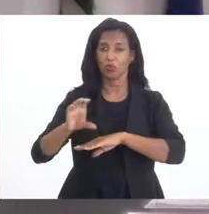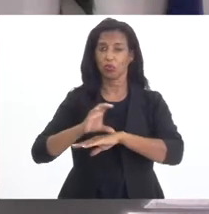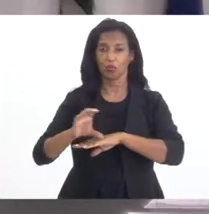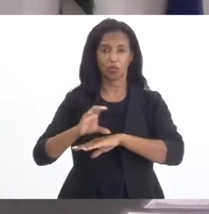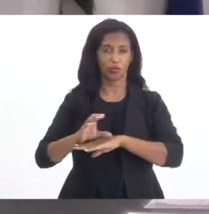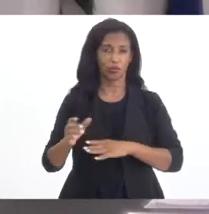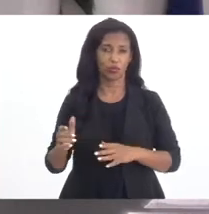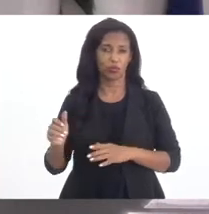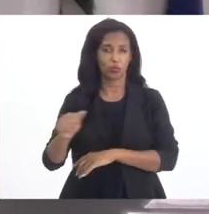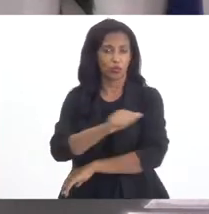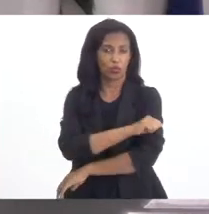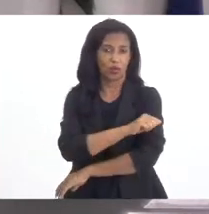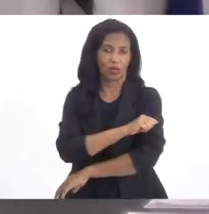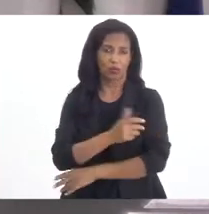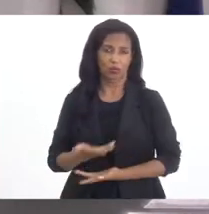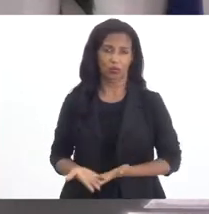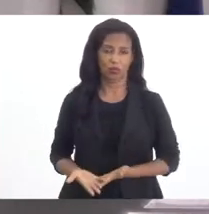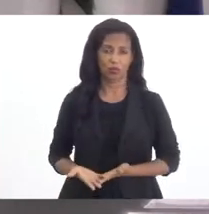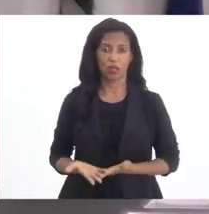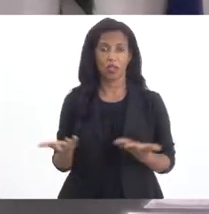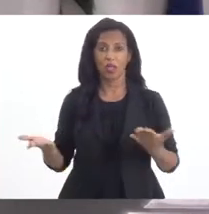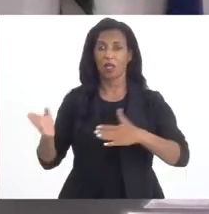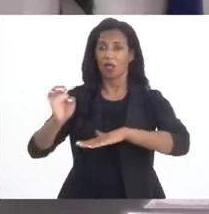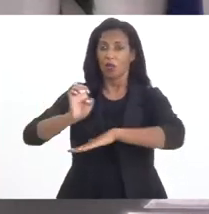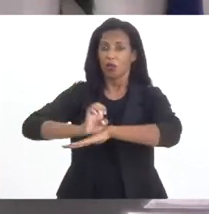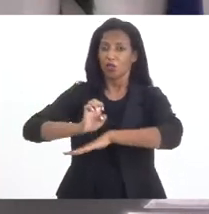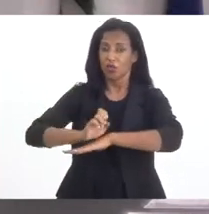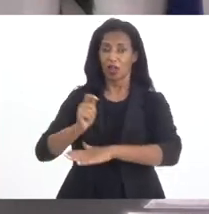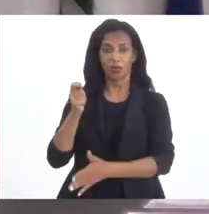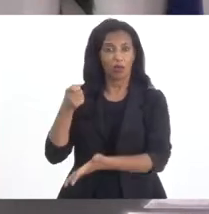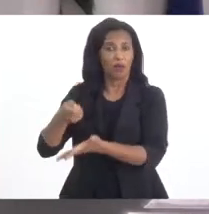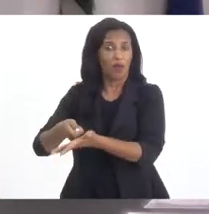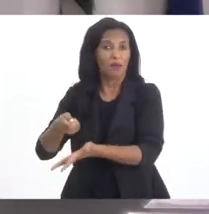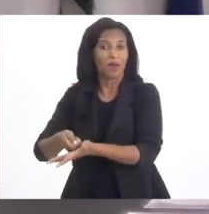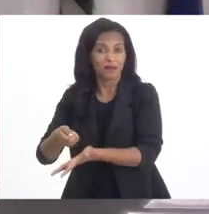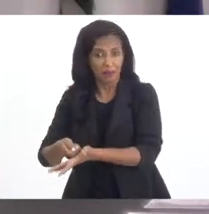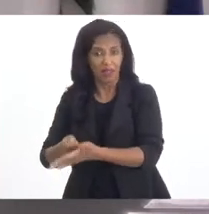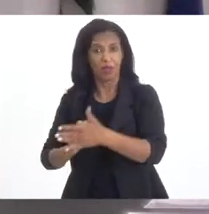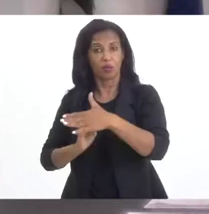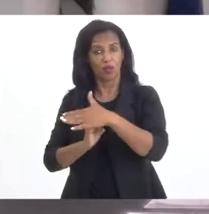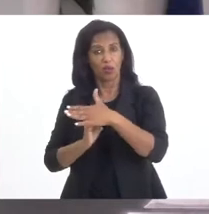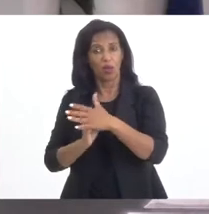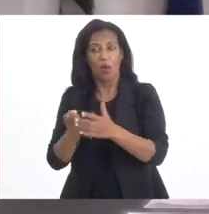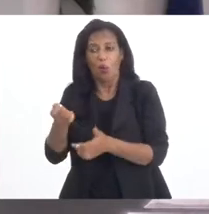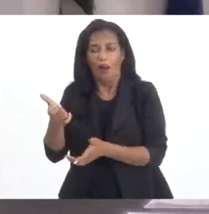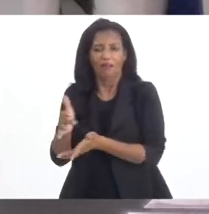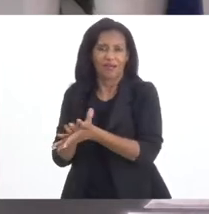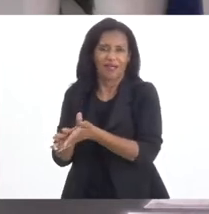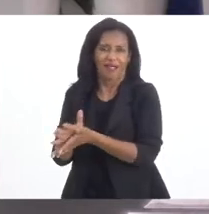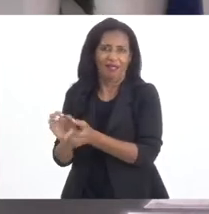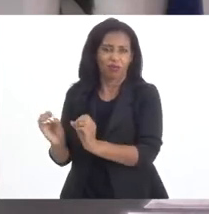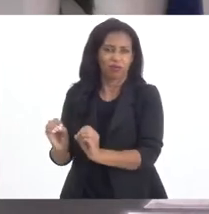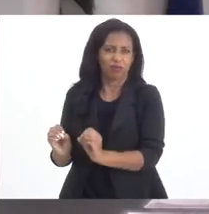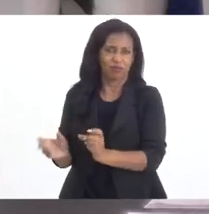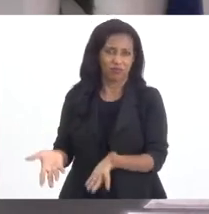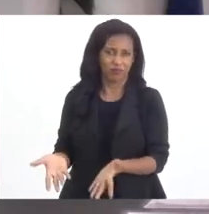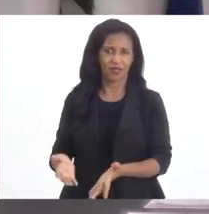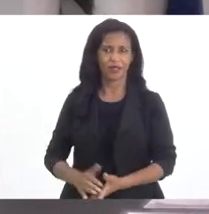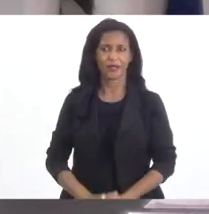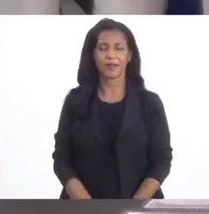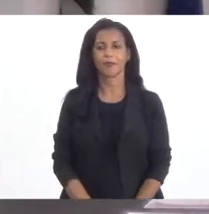alunos em atendimento. E aí o Estado não vai manter uma instituição que atende quase nada.